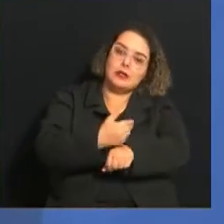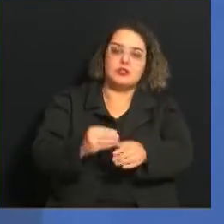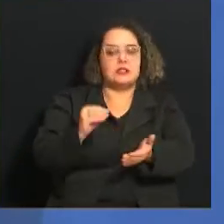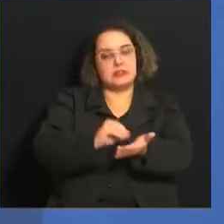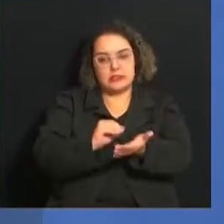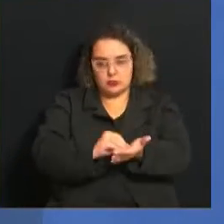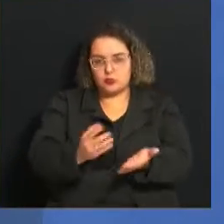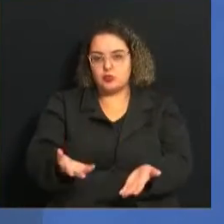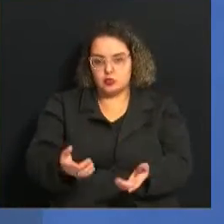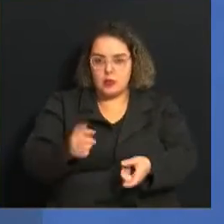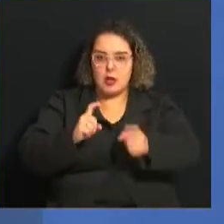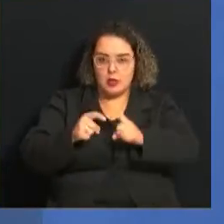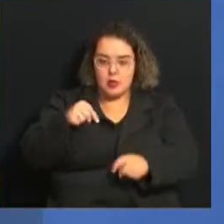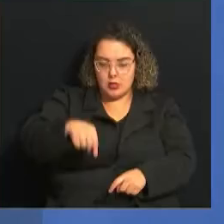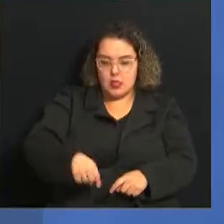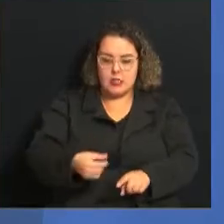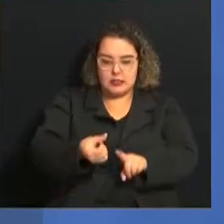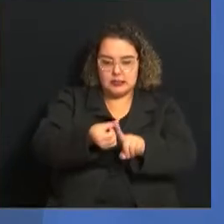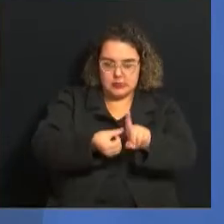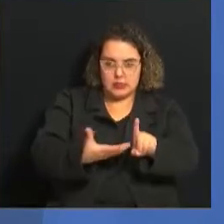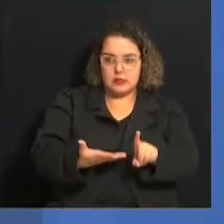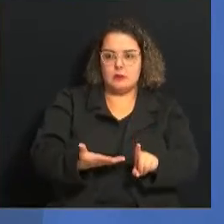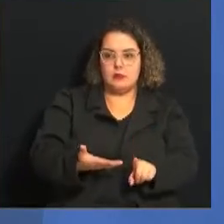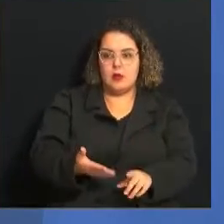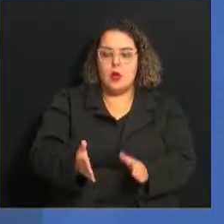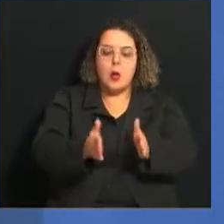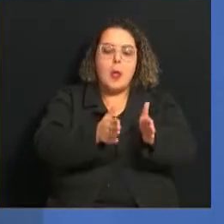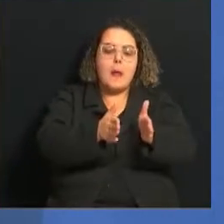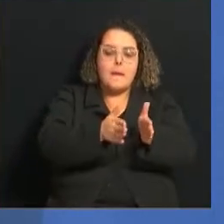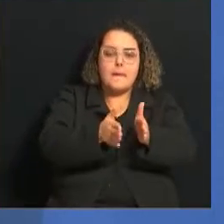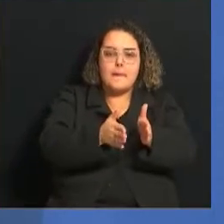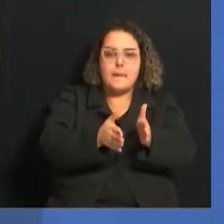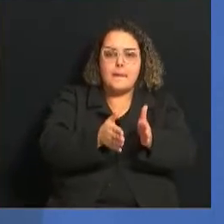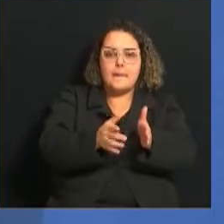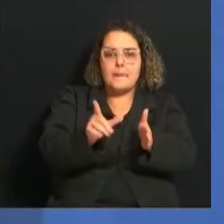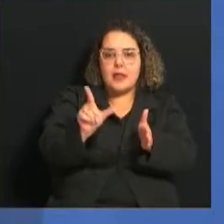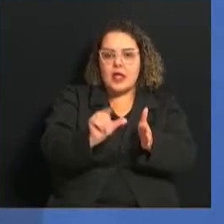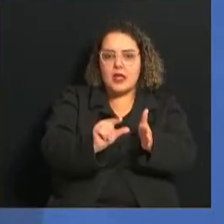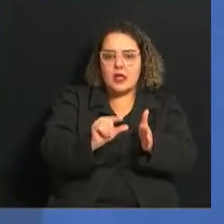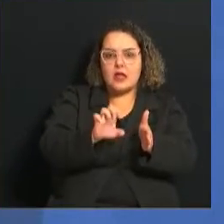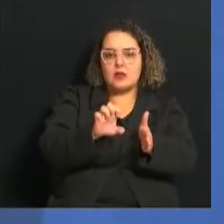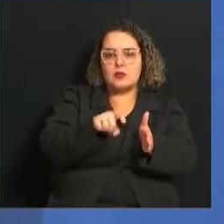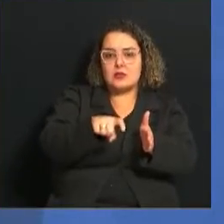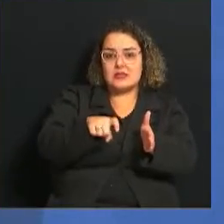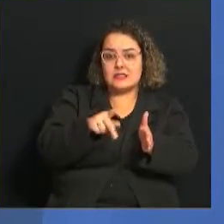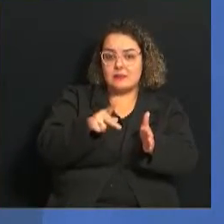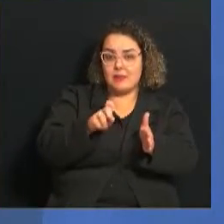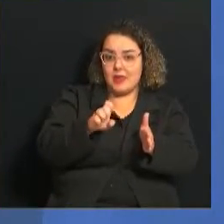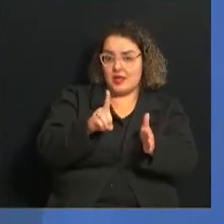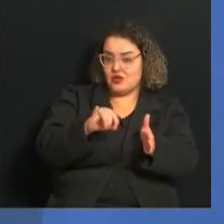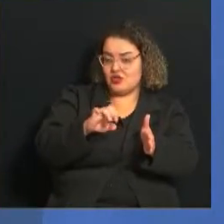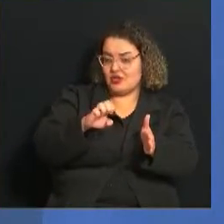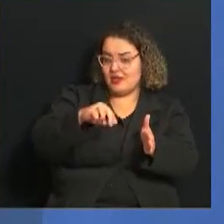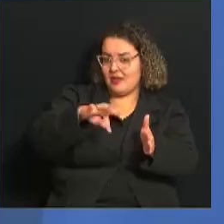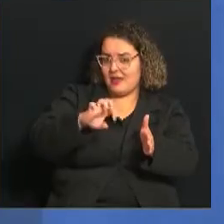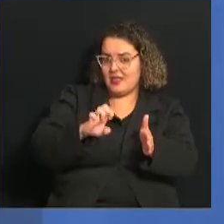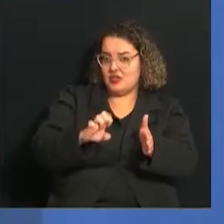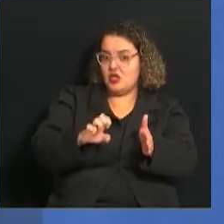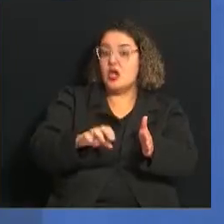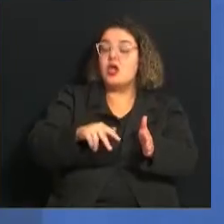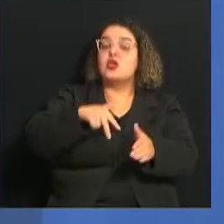momento chamado de pequeno expediente. É aquele período em que você que acompanha as nossas reuniões percebe que os vereadores